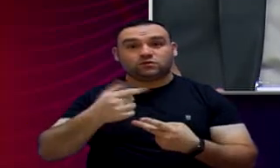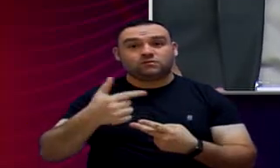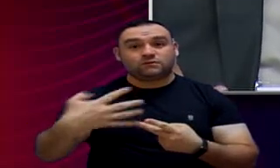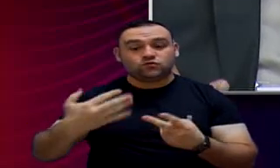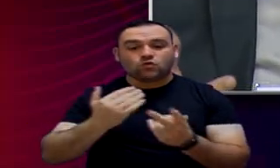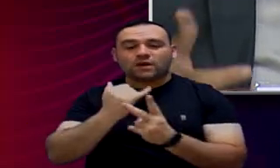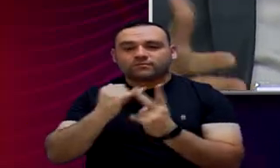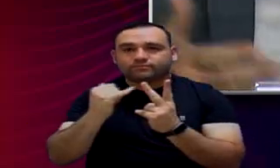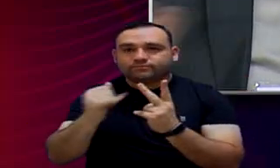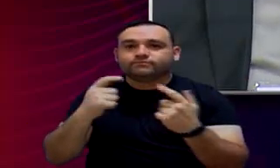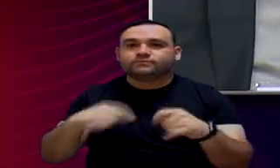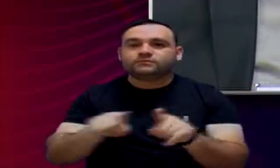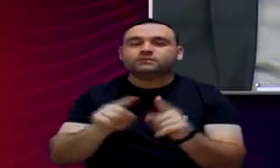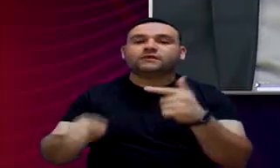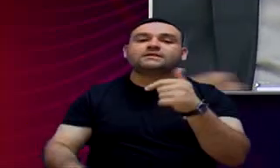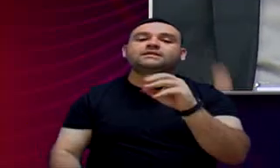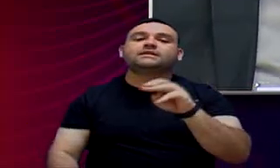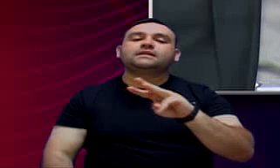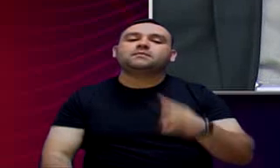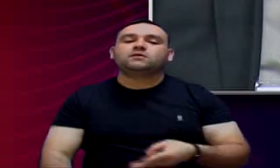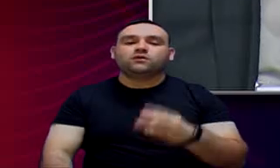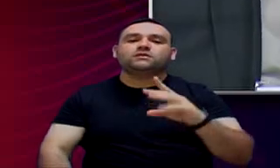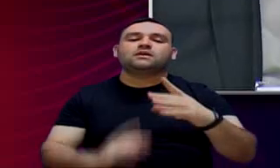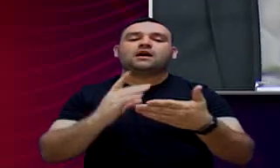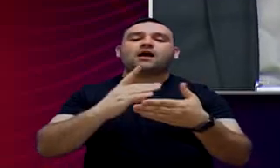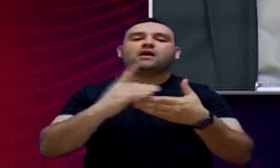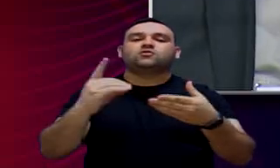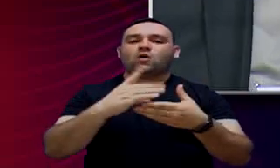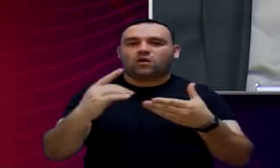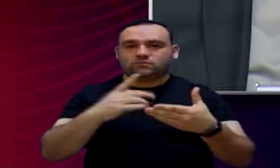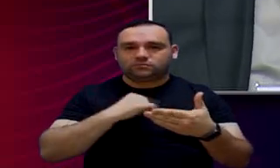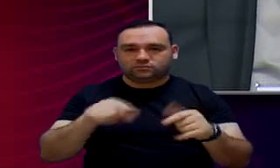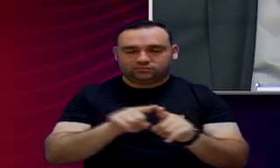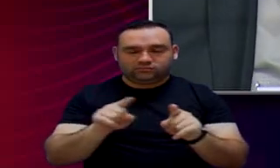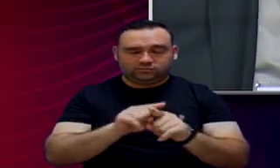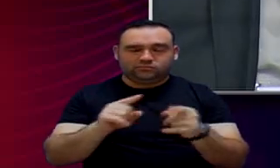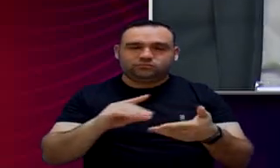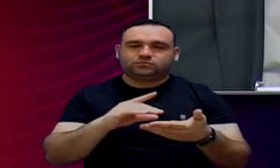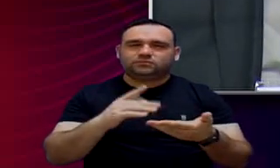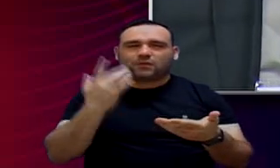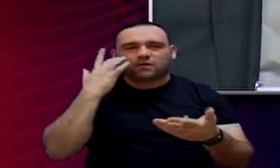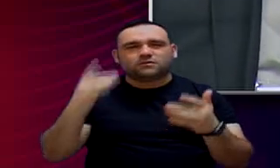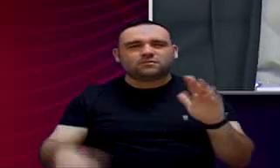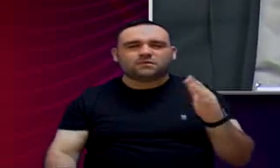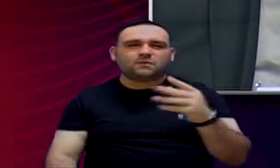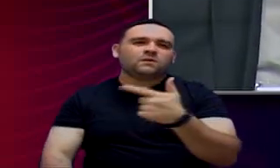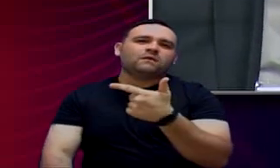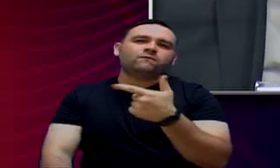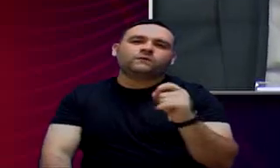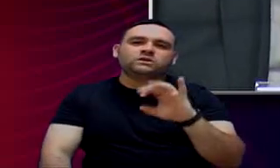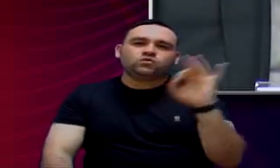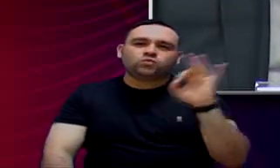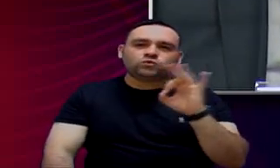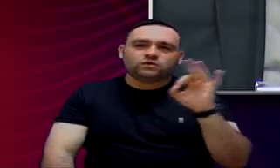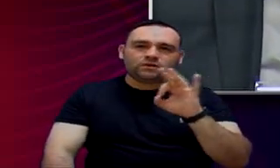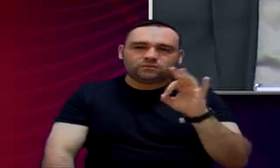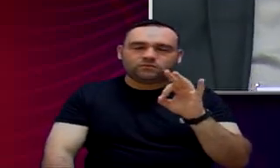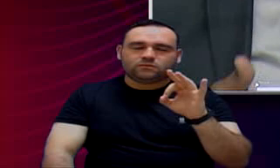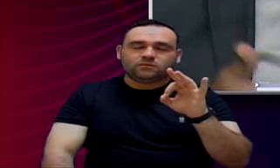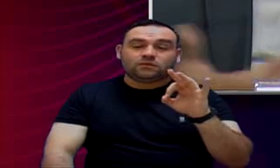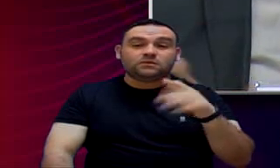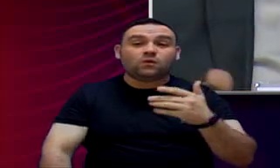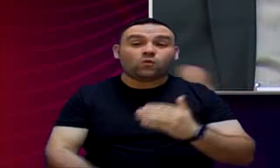2024 então 70 Milhões de Dólares nós pegamos até agora em torno de não sei se chegou a 20% só dos recursos